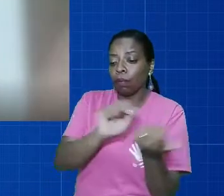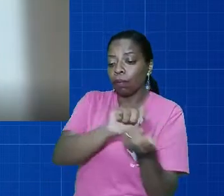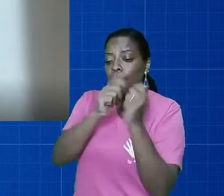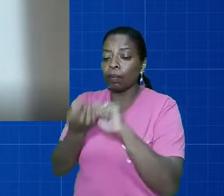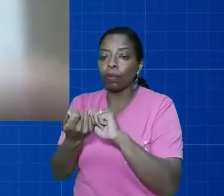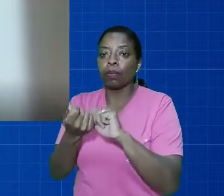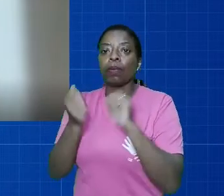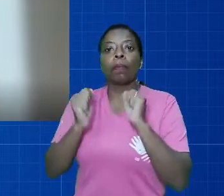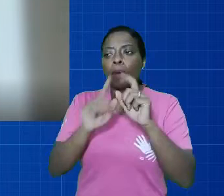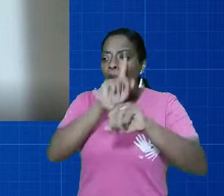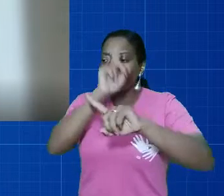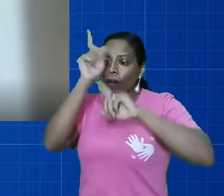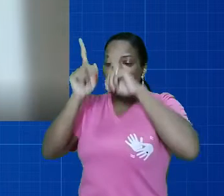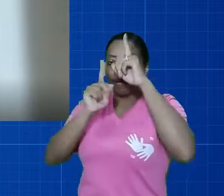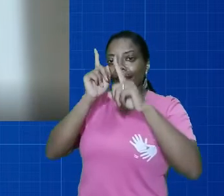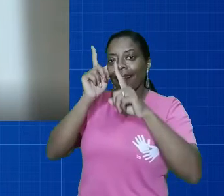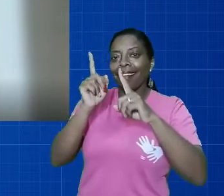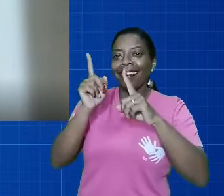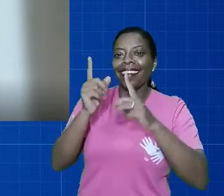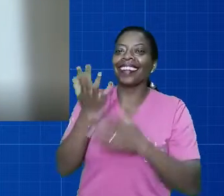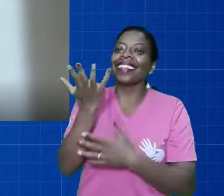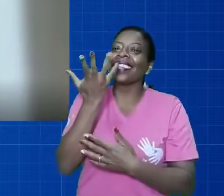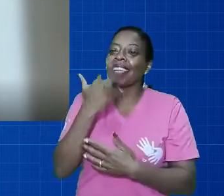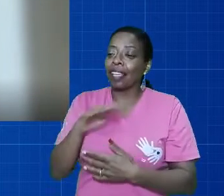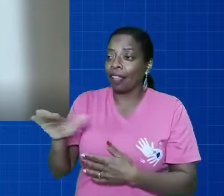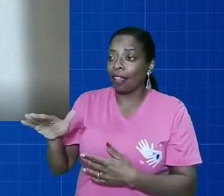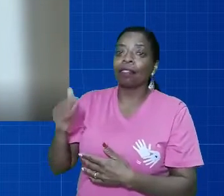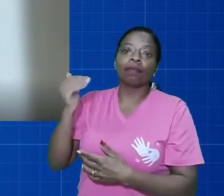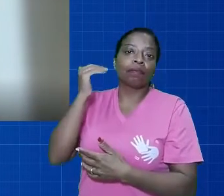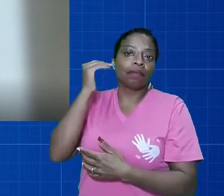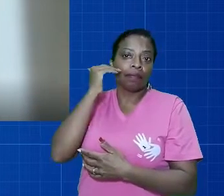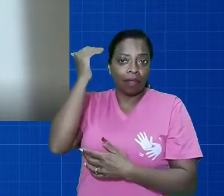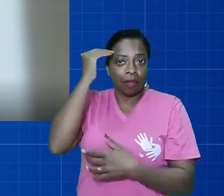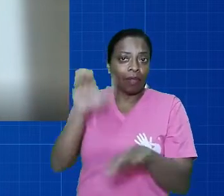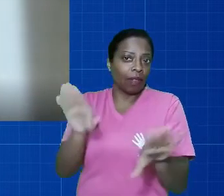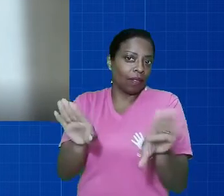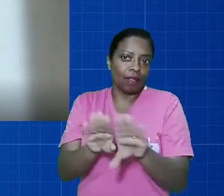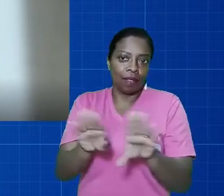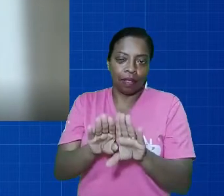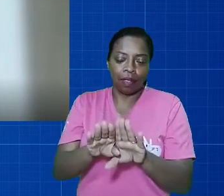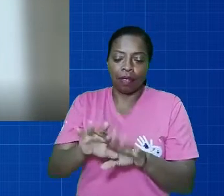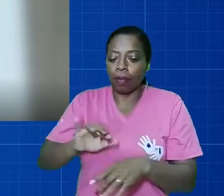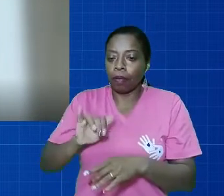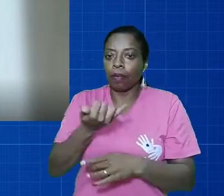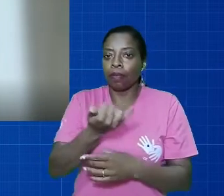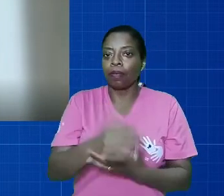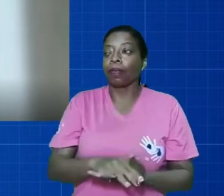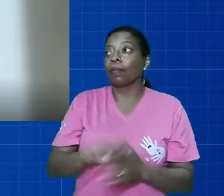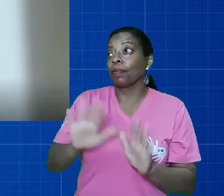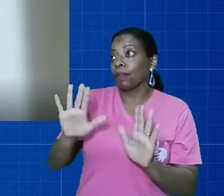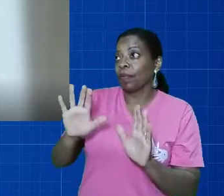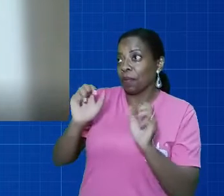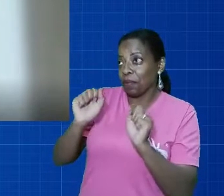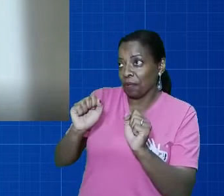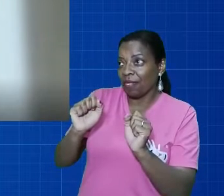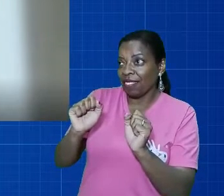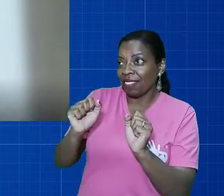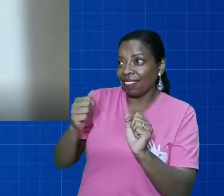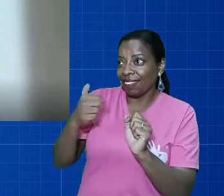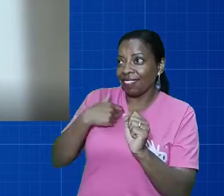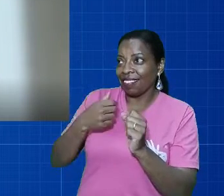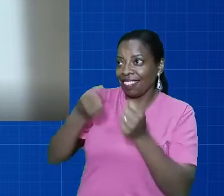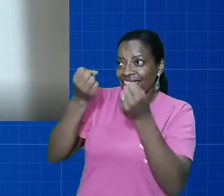a criança, o adolescente, enfim, ele se esbalda. Se me permite um parênteses